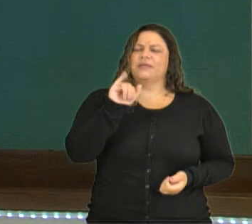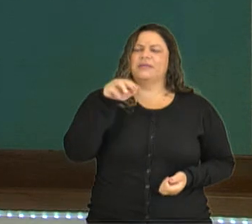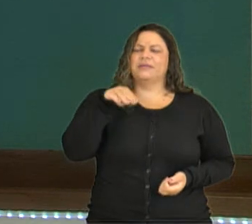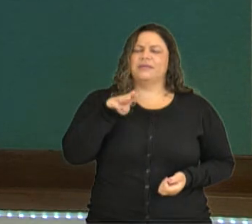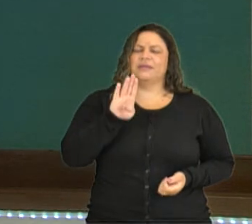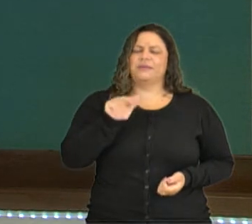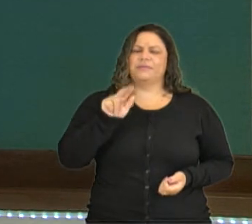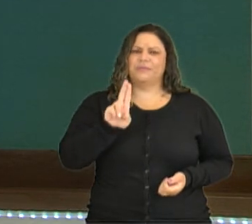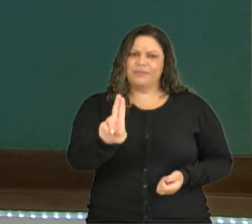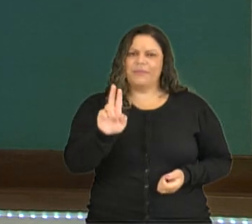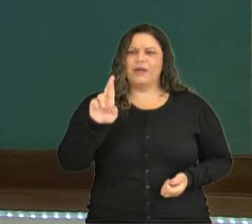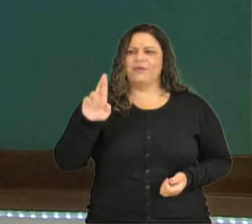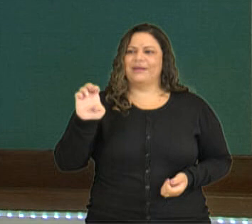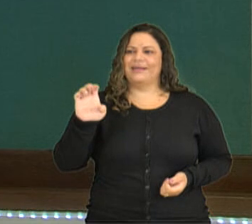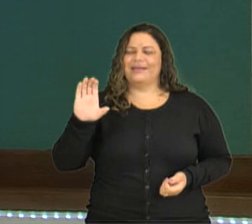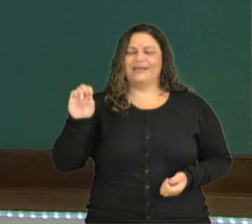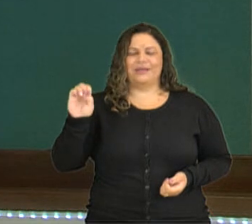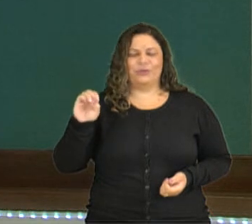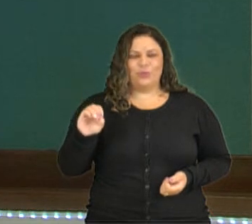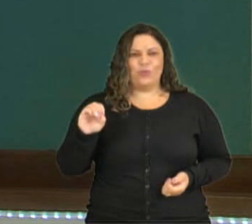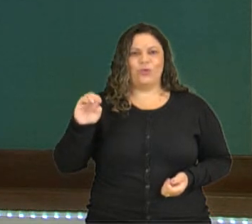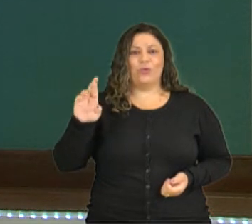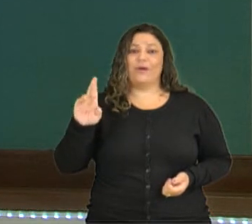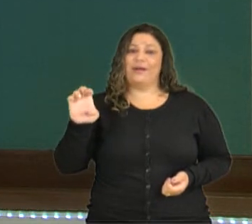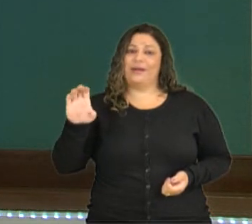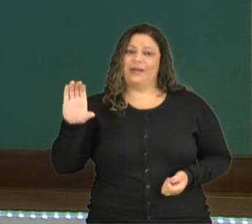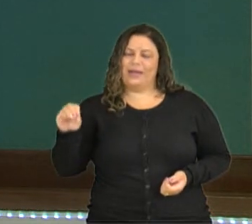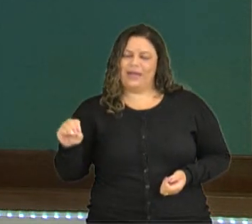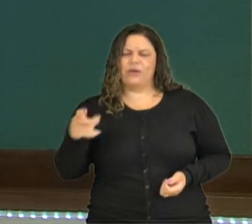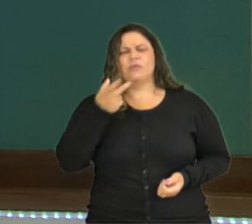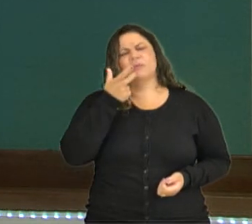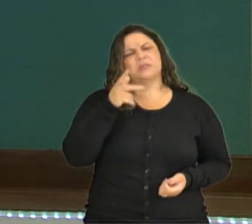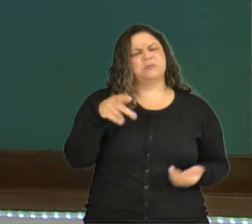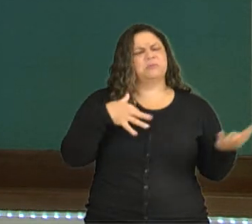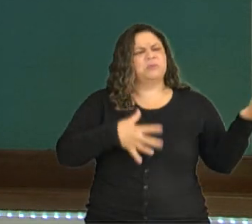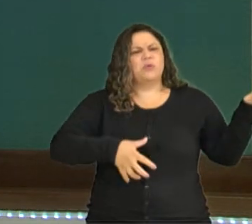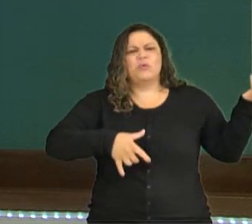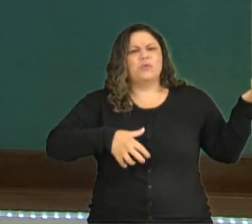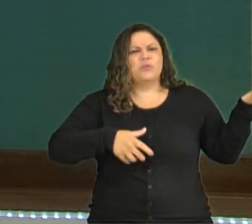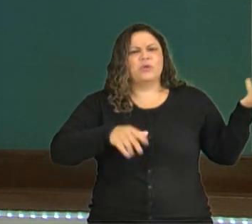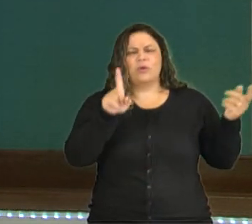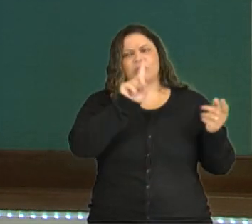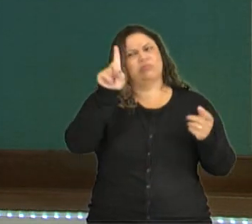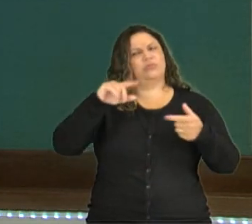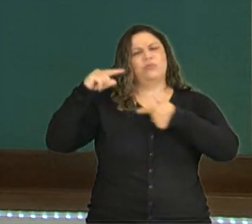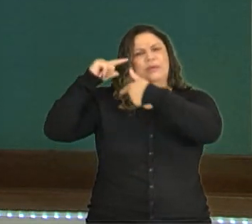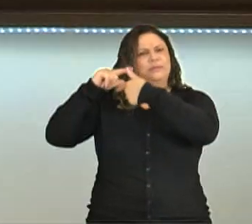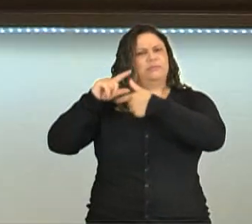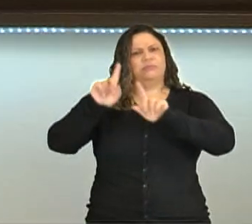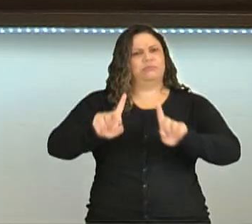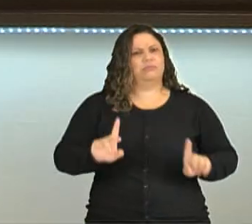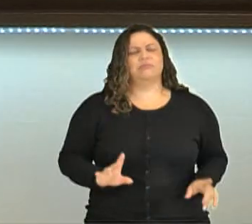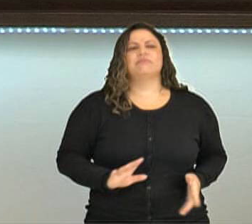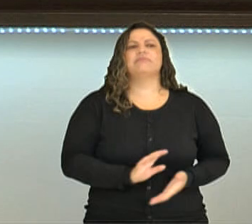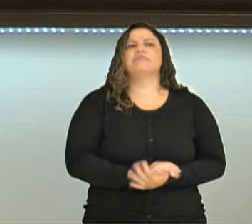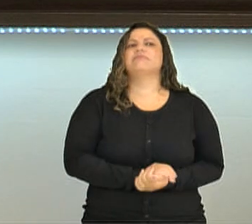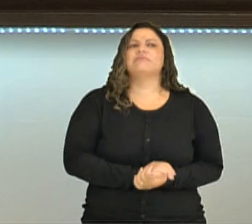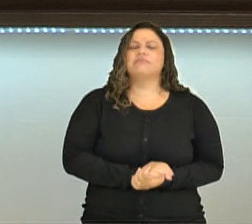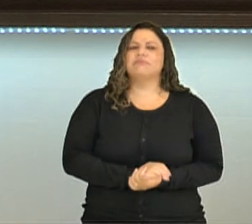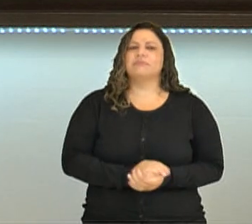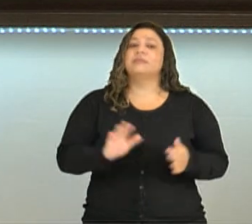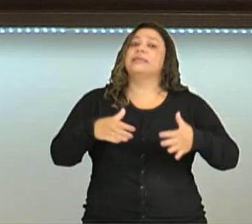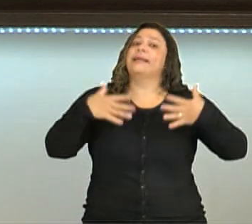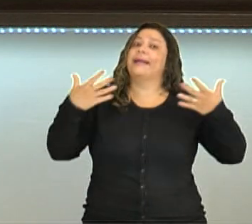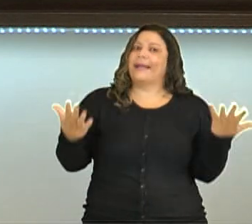violão. Eu falei do violão, mas eu falei que não era tradicional. A gente ia responder com os tradicionais. E mais um